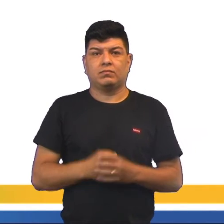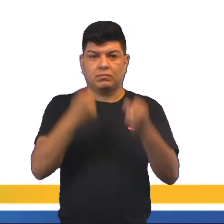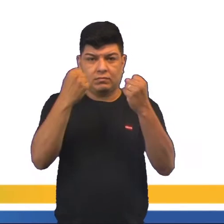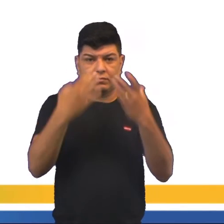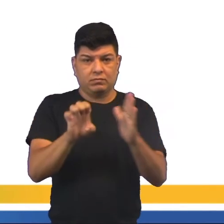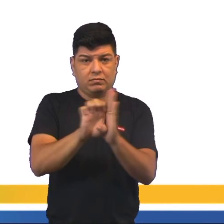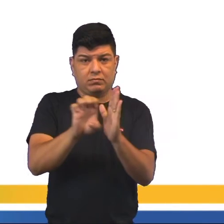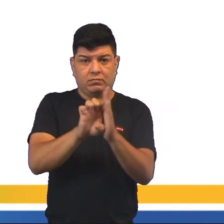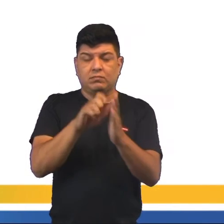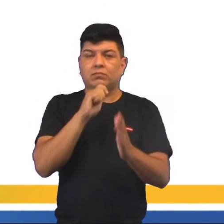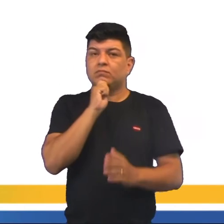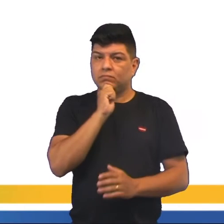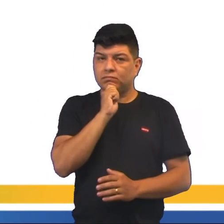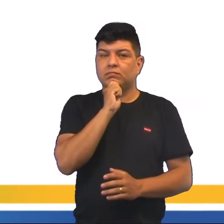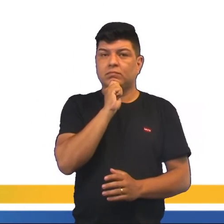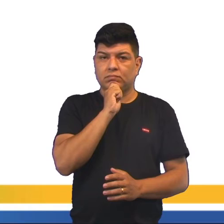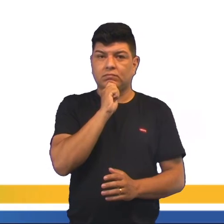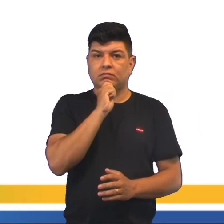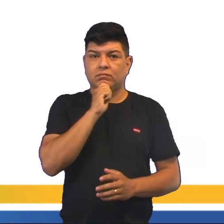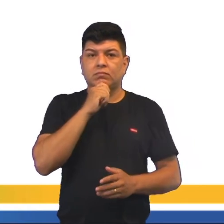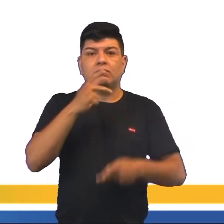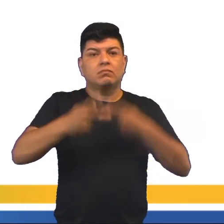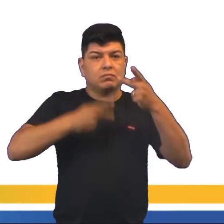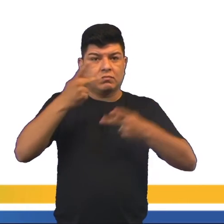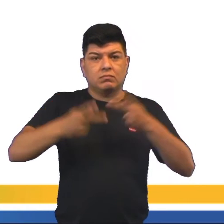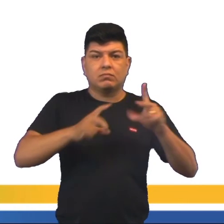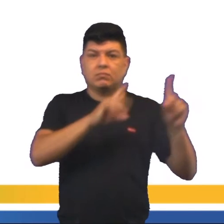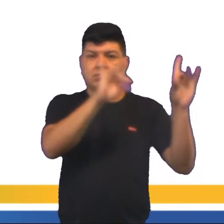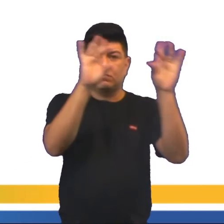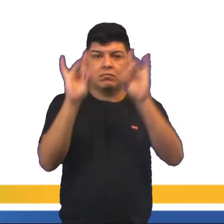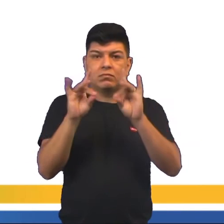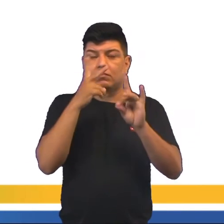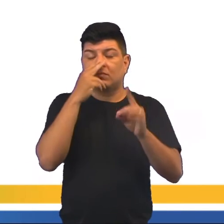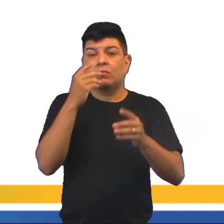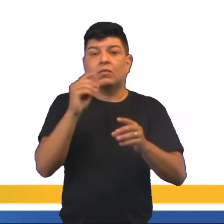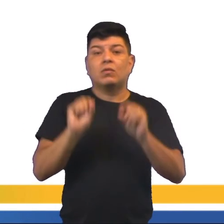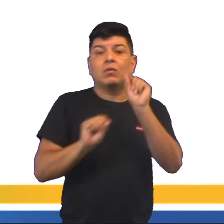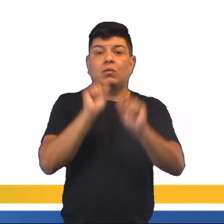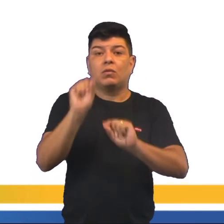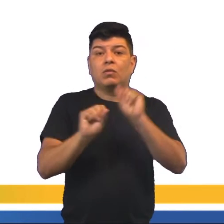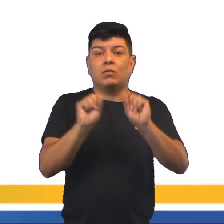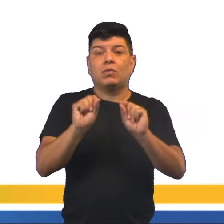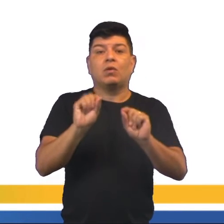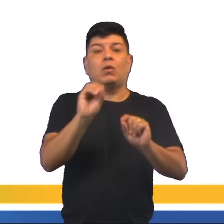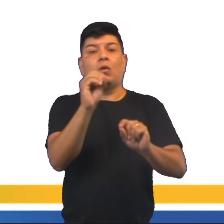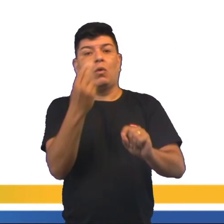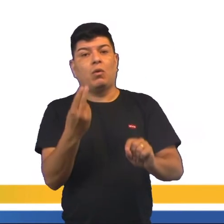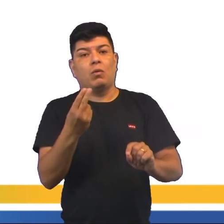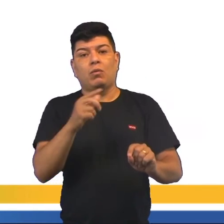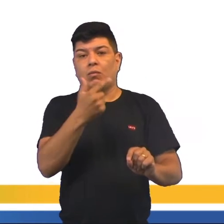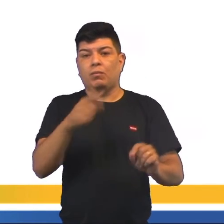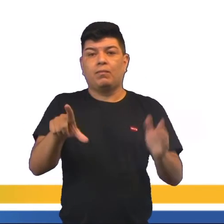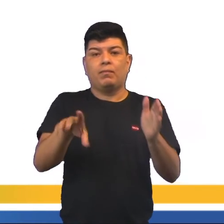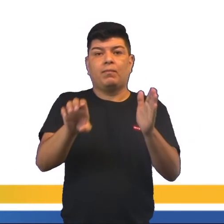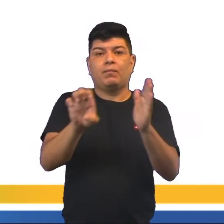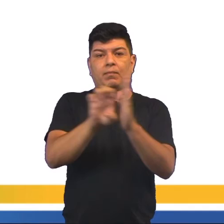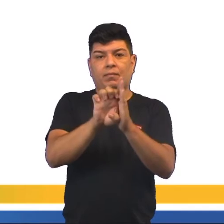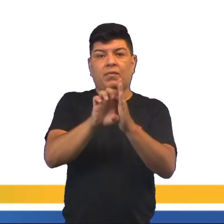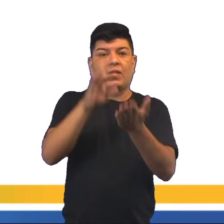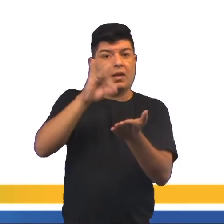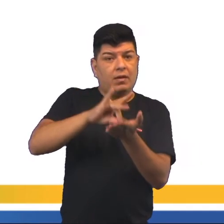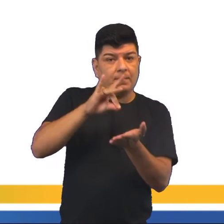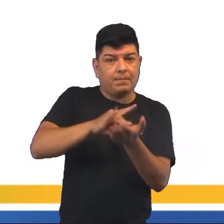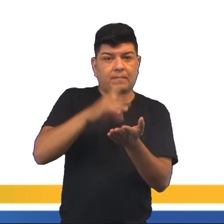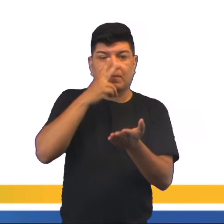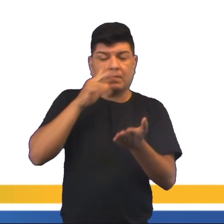Falando do Êxodo ainda, né? Há discussões entre os especialistas sobre o que pode ser comprovado ou não sobre o Êxodo, né? A